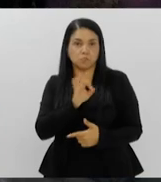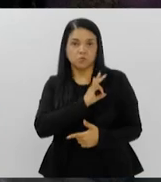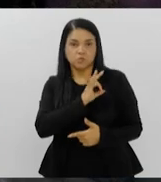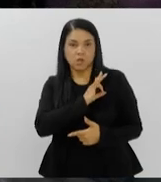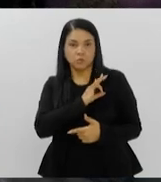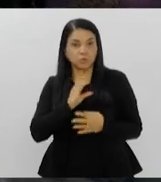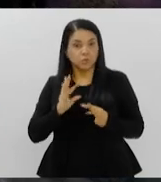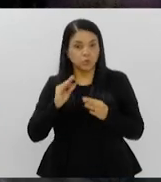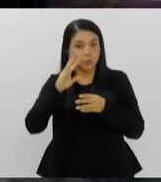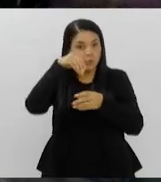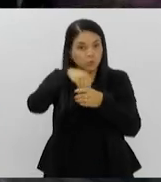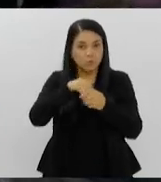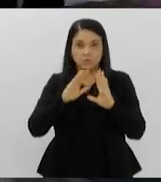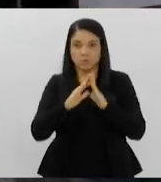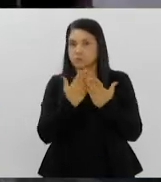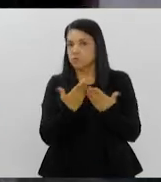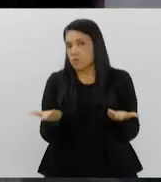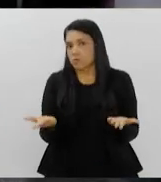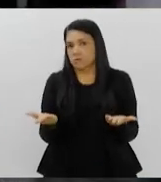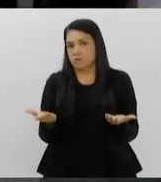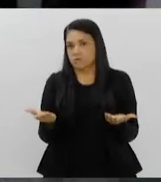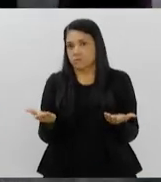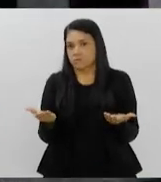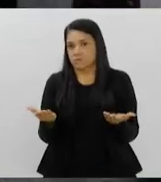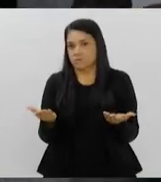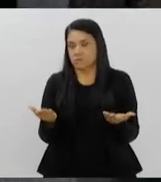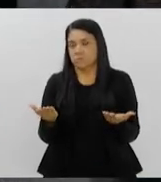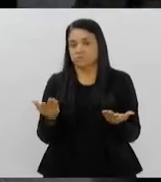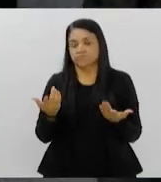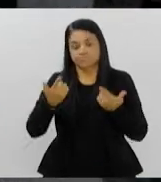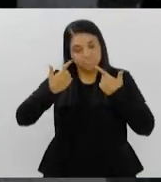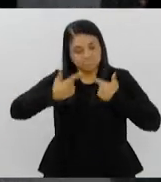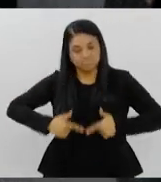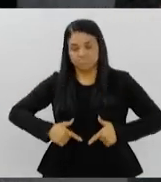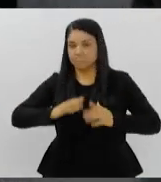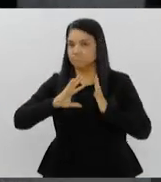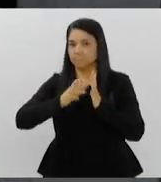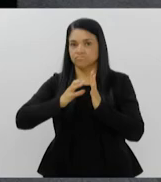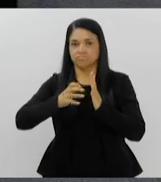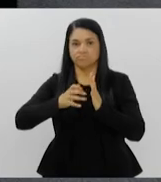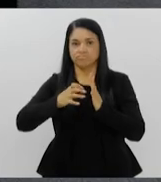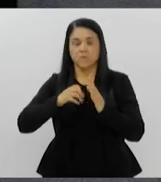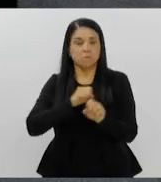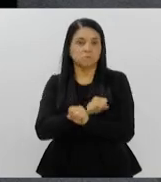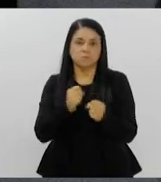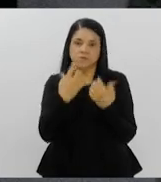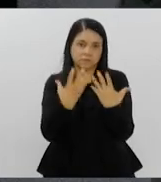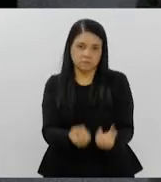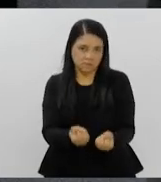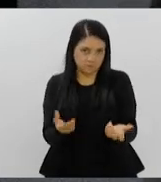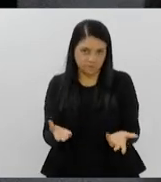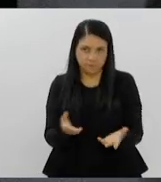todo mundo nos colégios. Então, a gente já falou, a nossa abstenção, porque é insustentável isso aí.